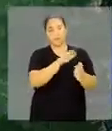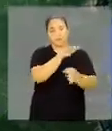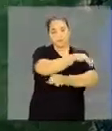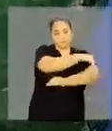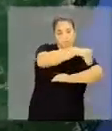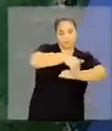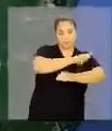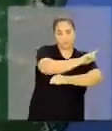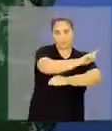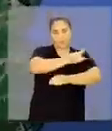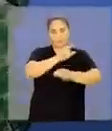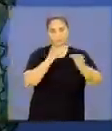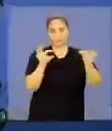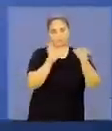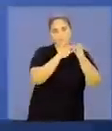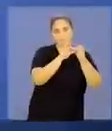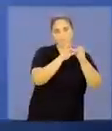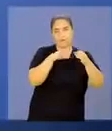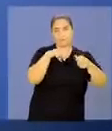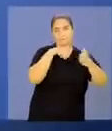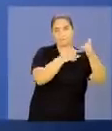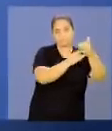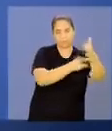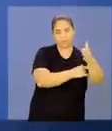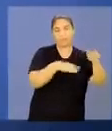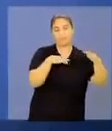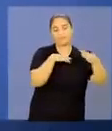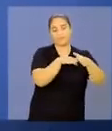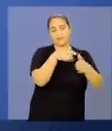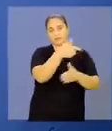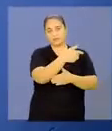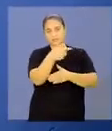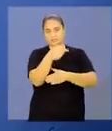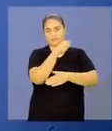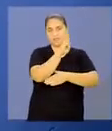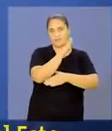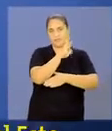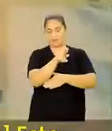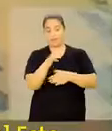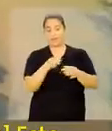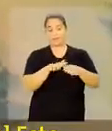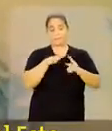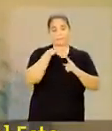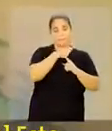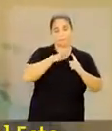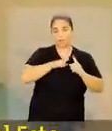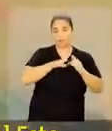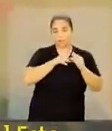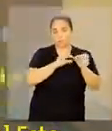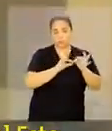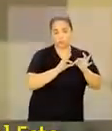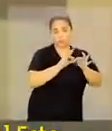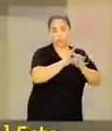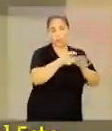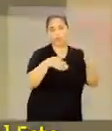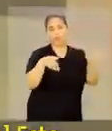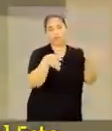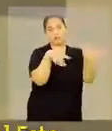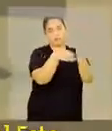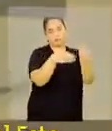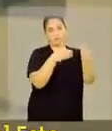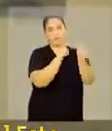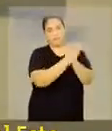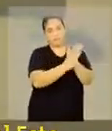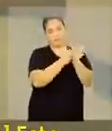BR-277, que cruza o Paraná e vai até o Porto de Paranaguá. Também interligada à Ponte da Integração e